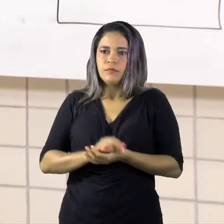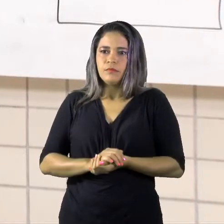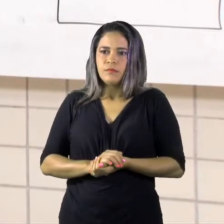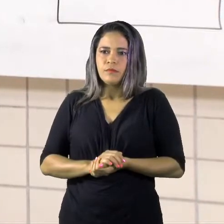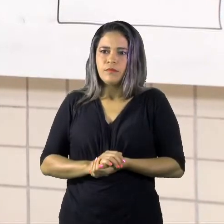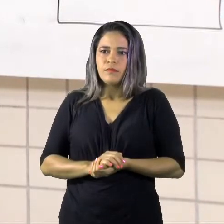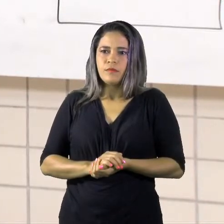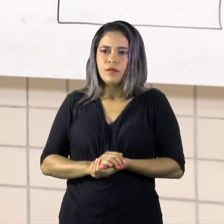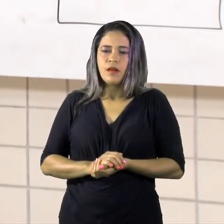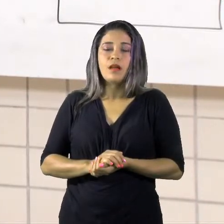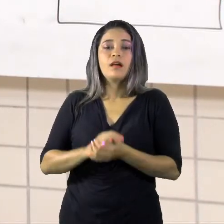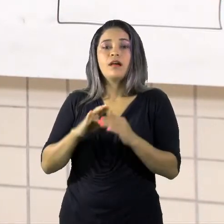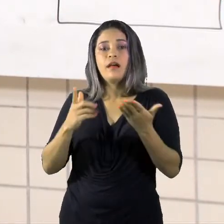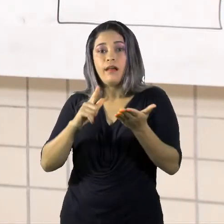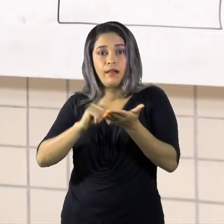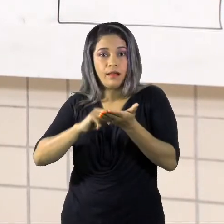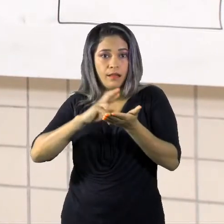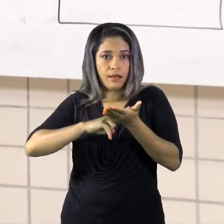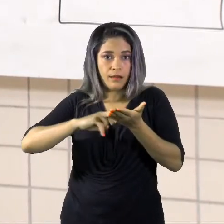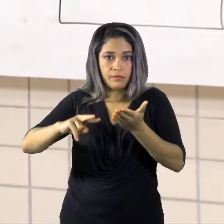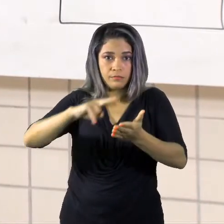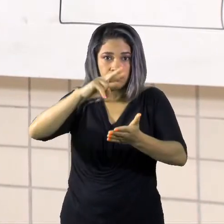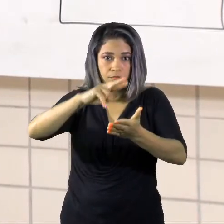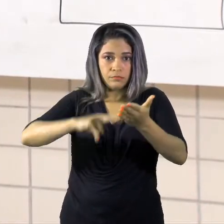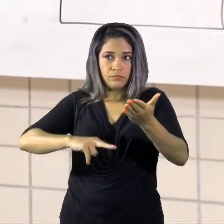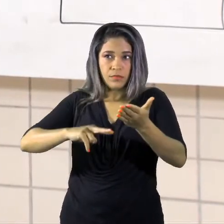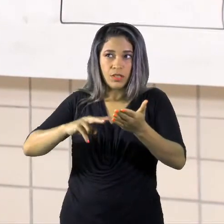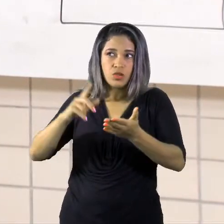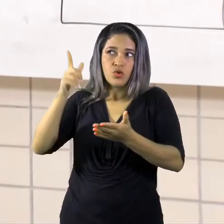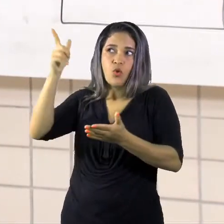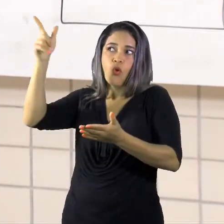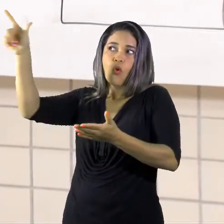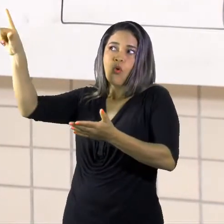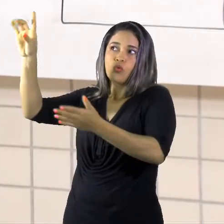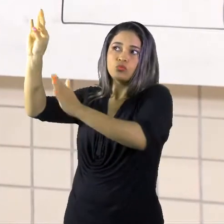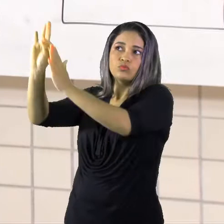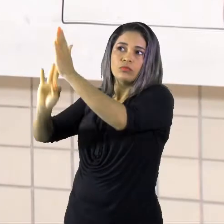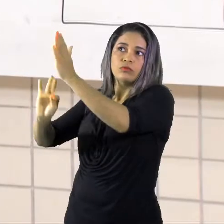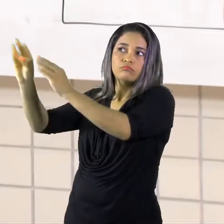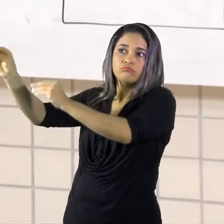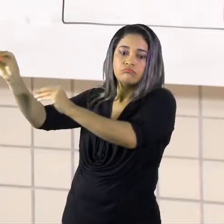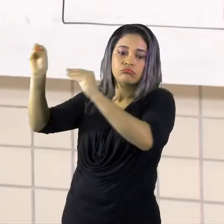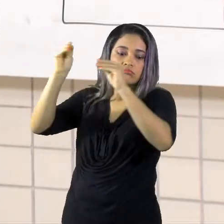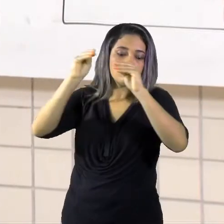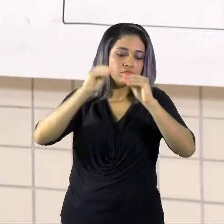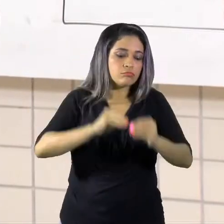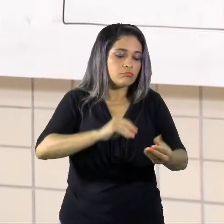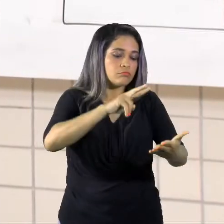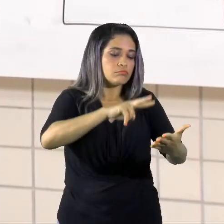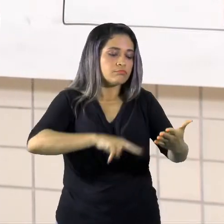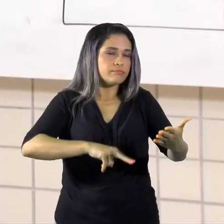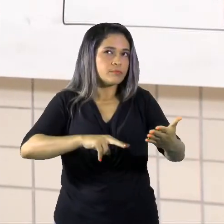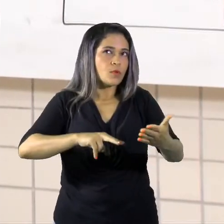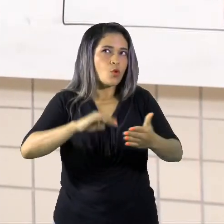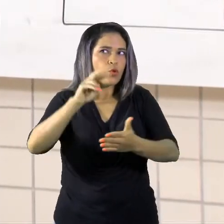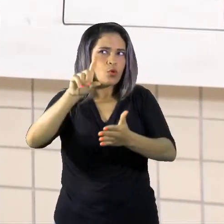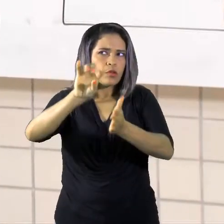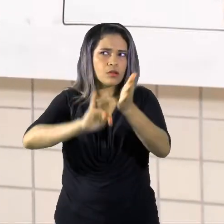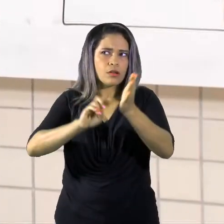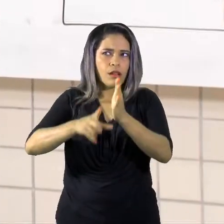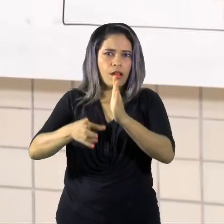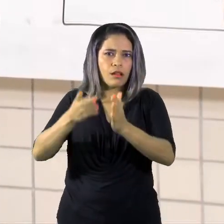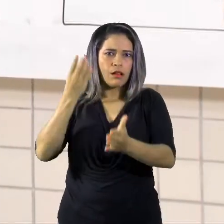Então, a carta do leitor, ela vem de outro texto. Então, o texto que ele leu